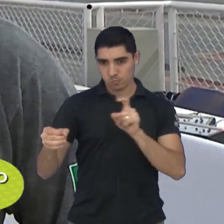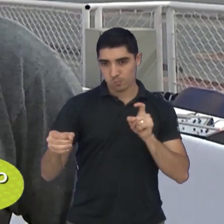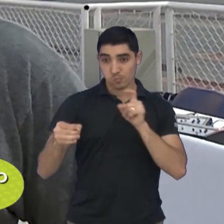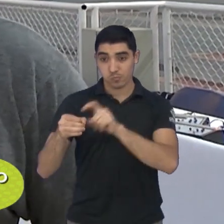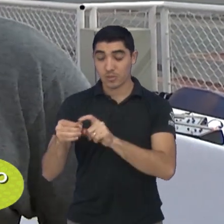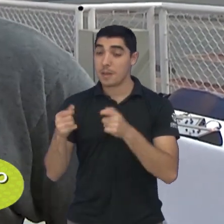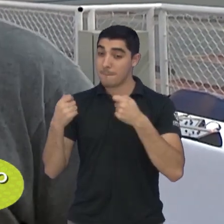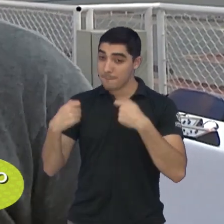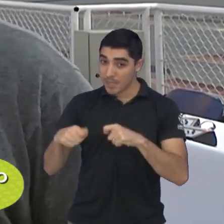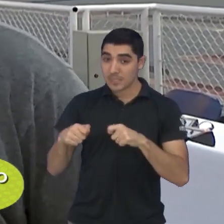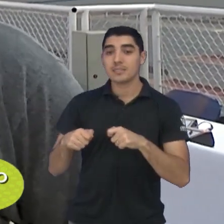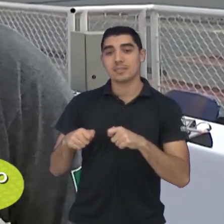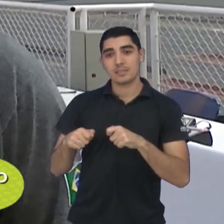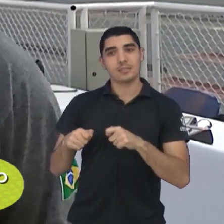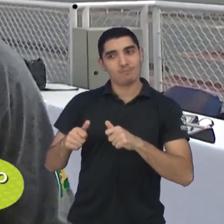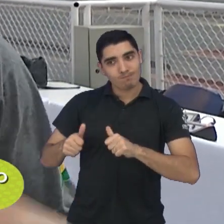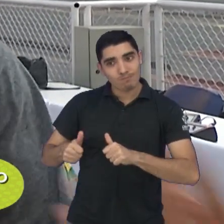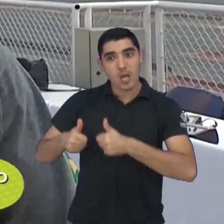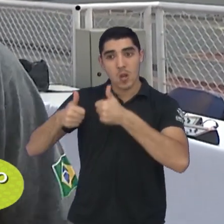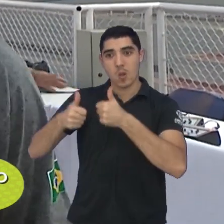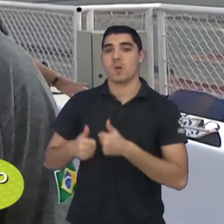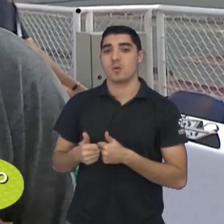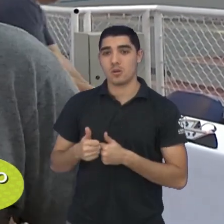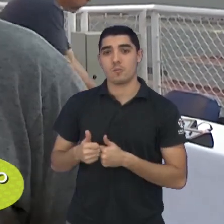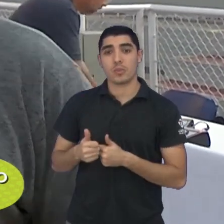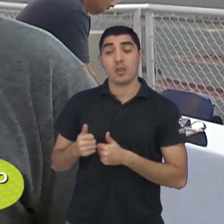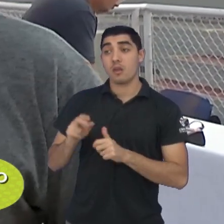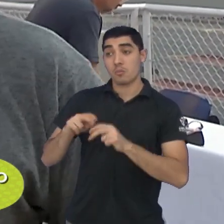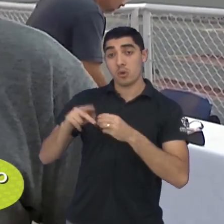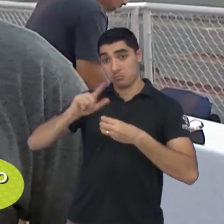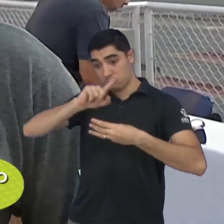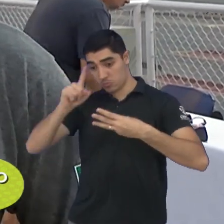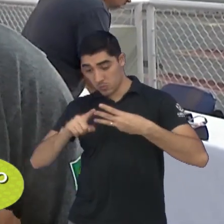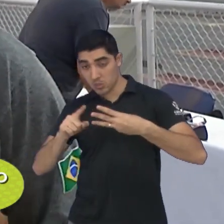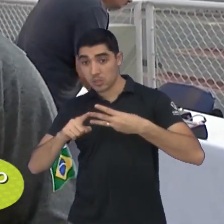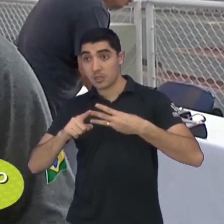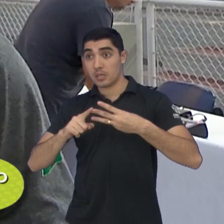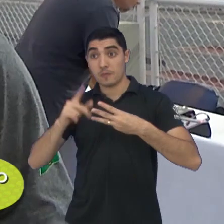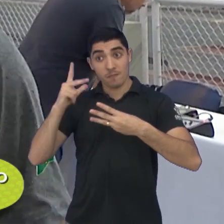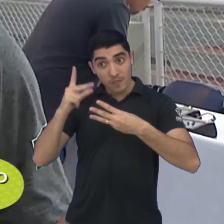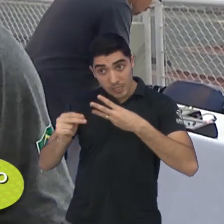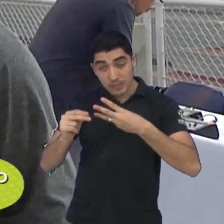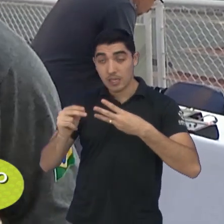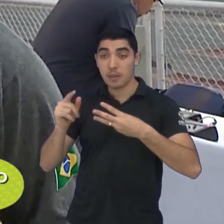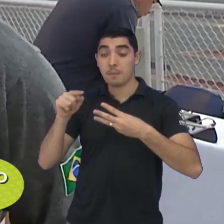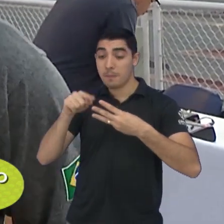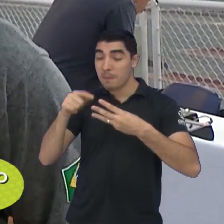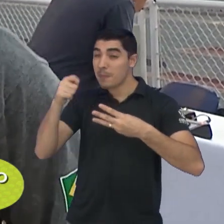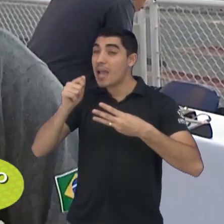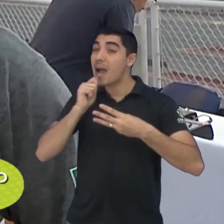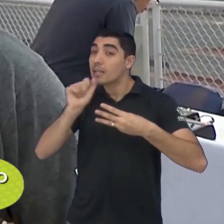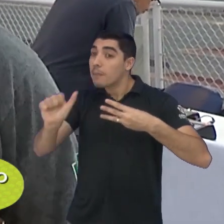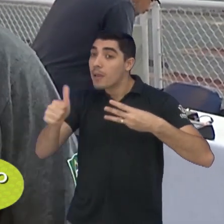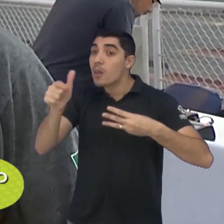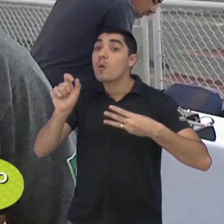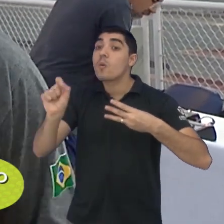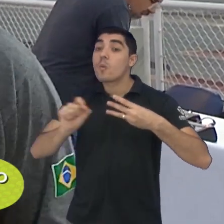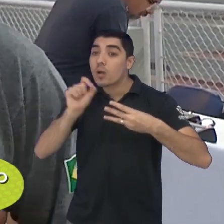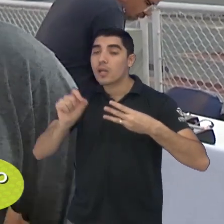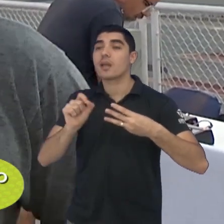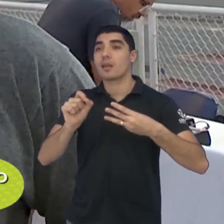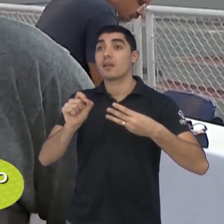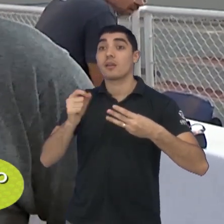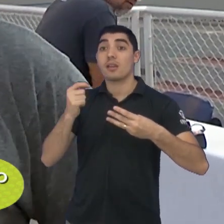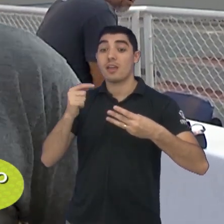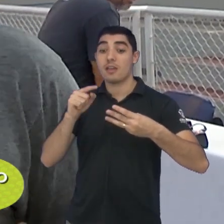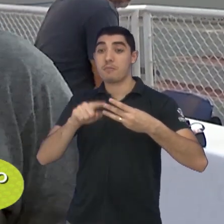que melhorar de qualquer jeito, seja para o jogo 2 e eventualmente um jogo 3, porque realmente vai criar uma